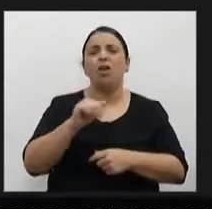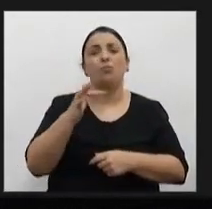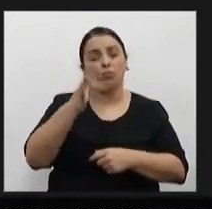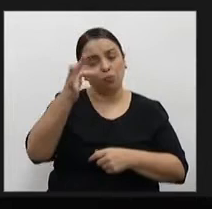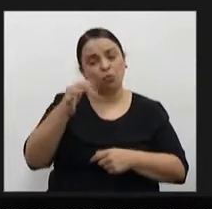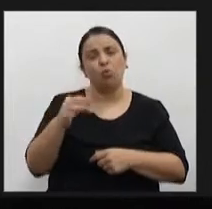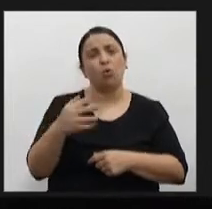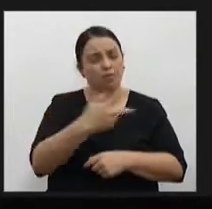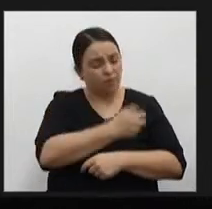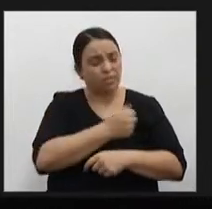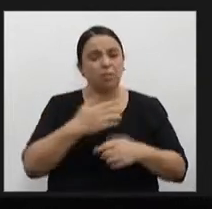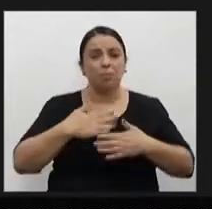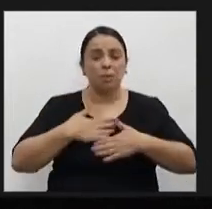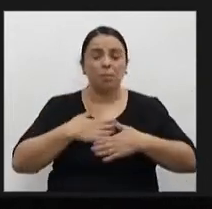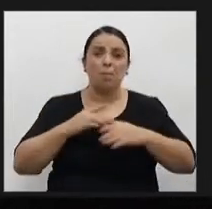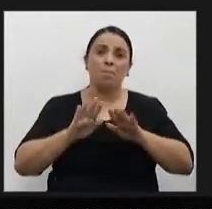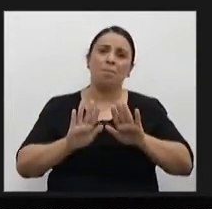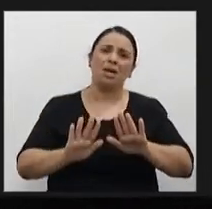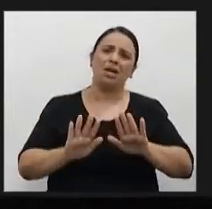Mas